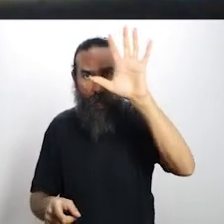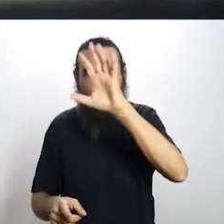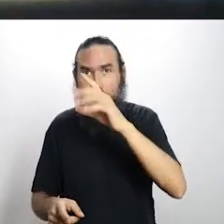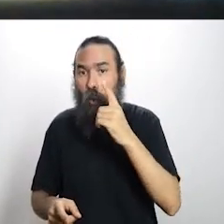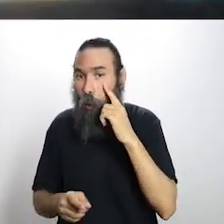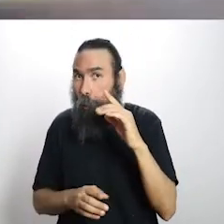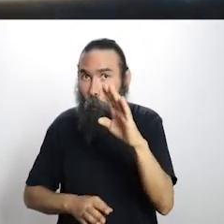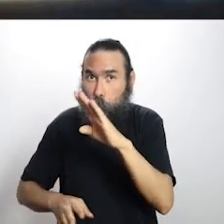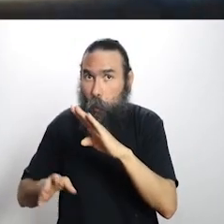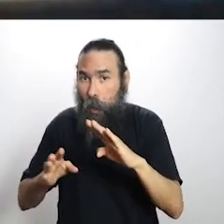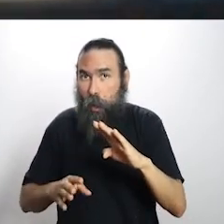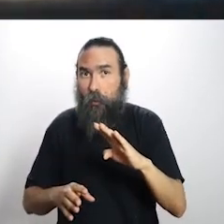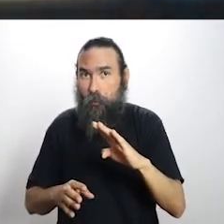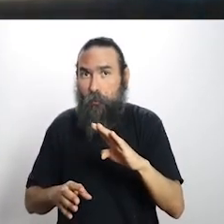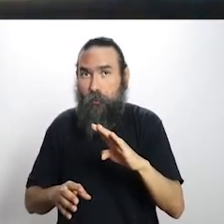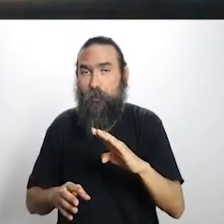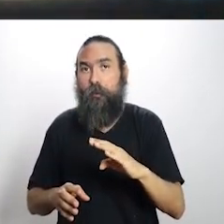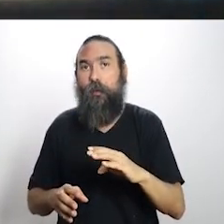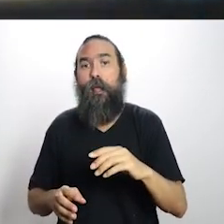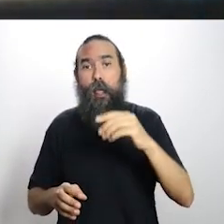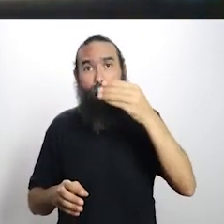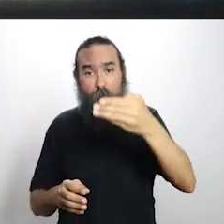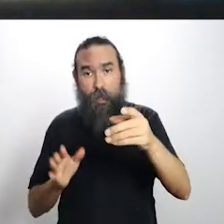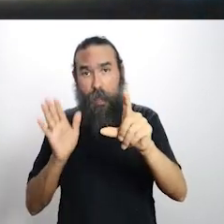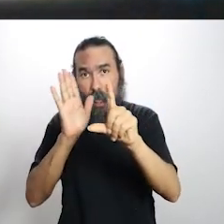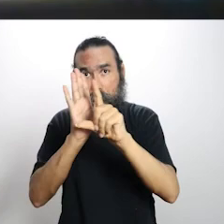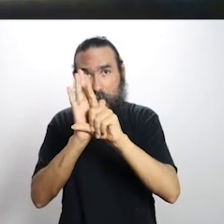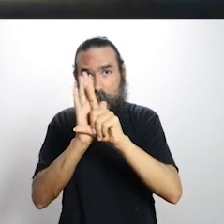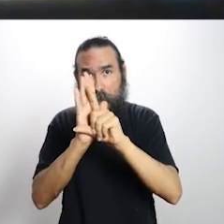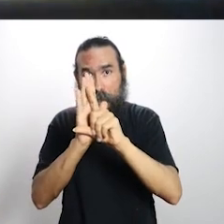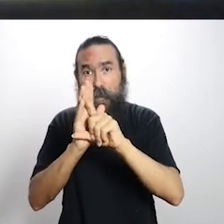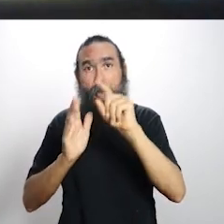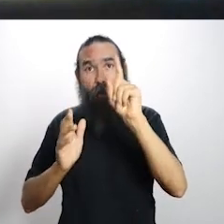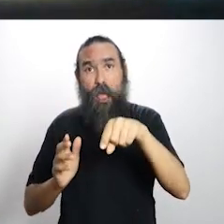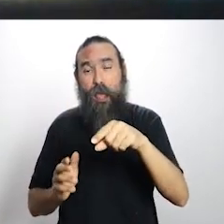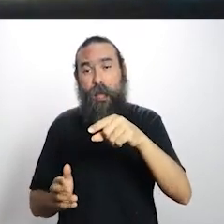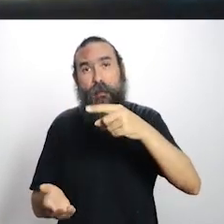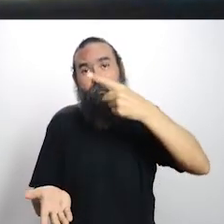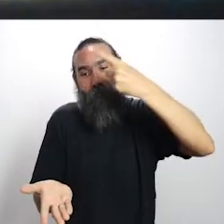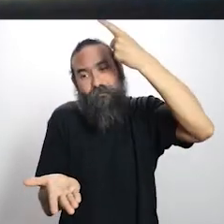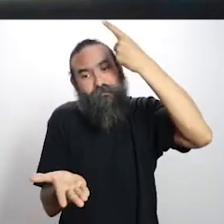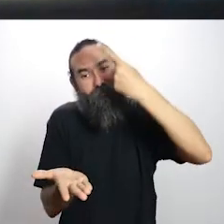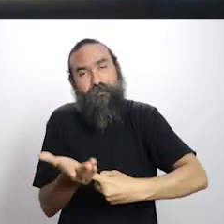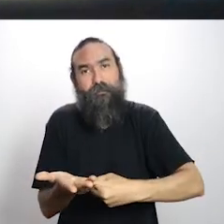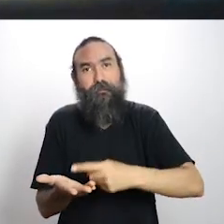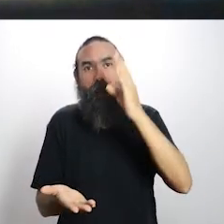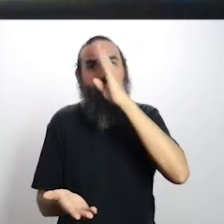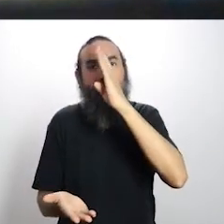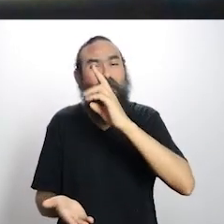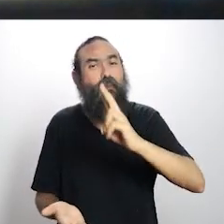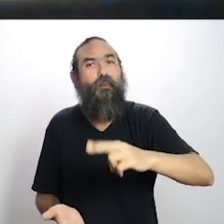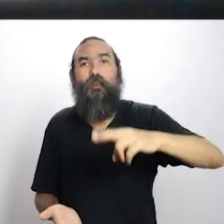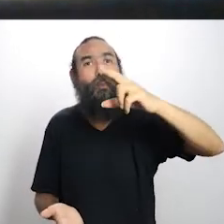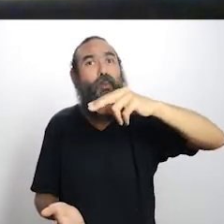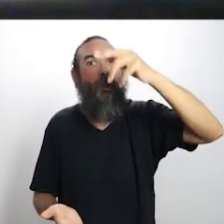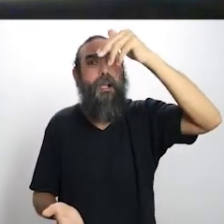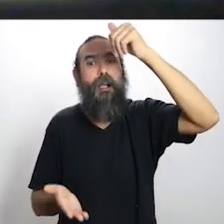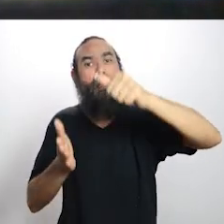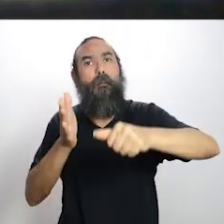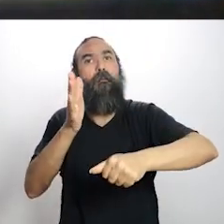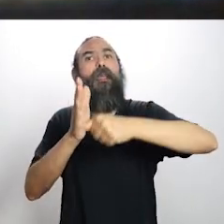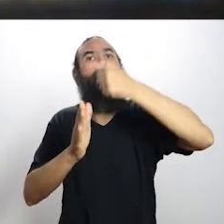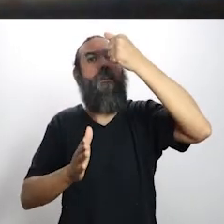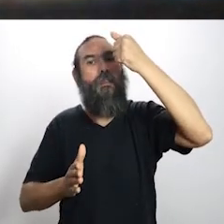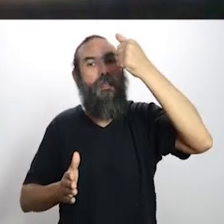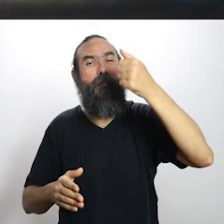teve uma medida como esta porém nós estamos vivendo um momento muito delicado no país e nós queremos que ninguém